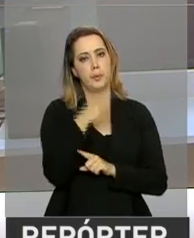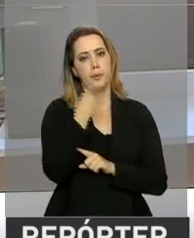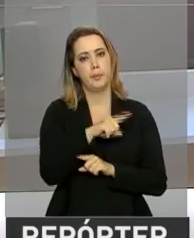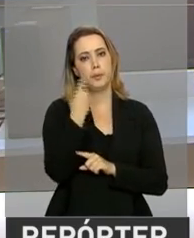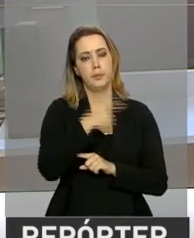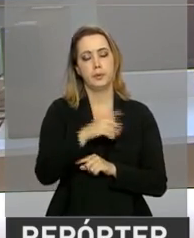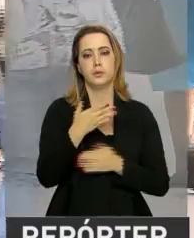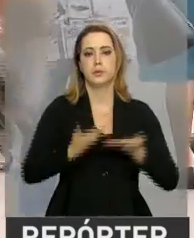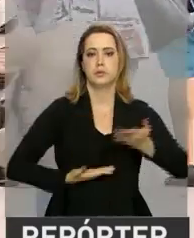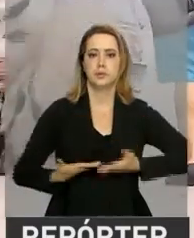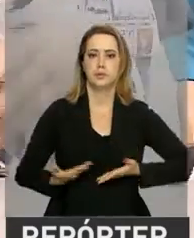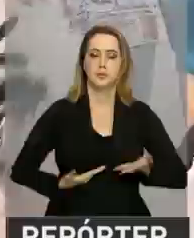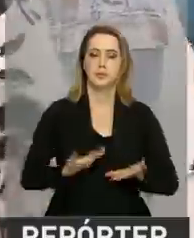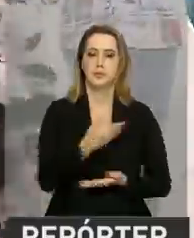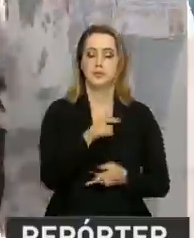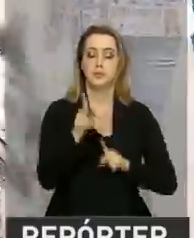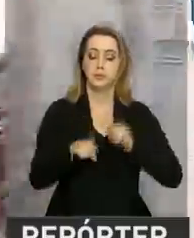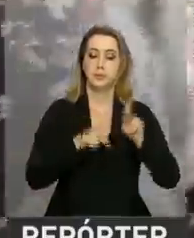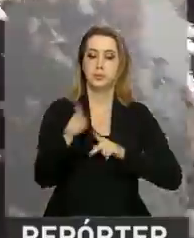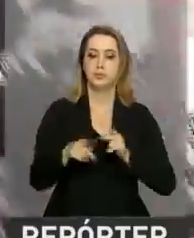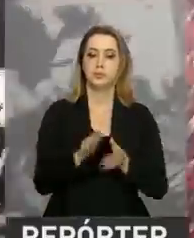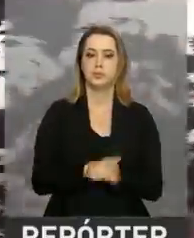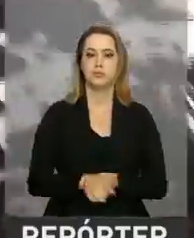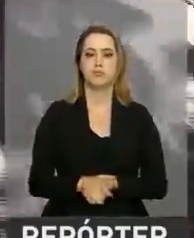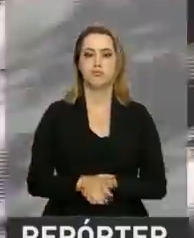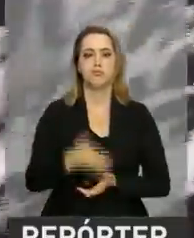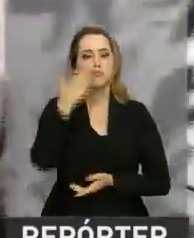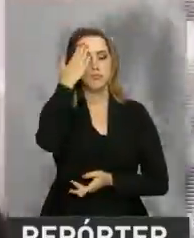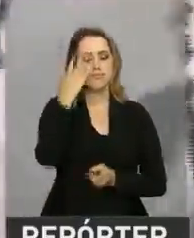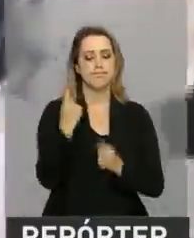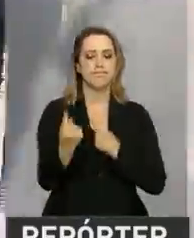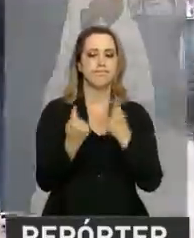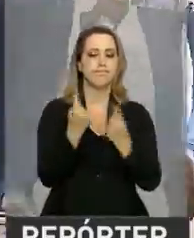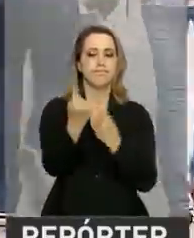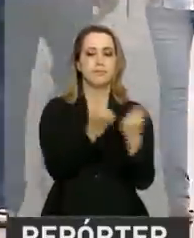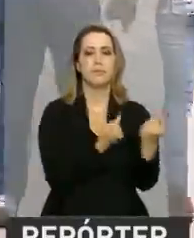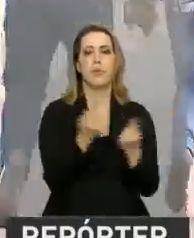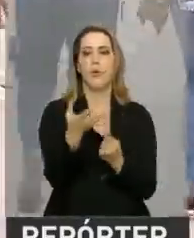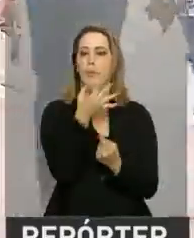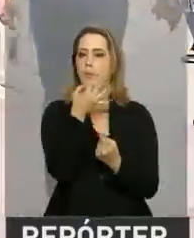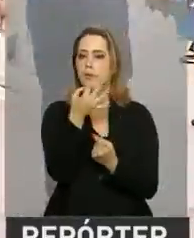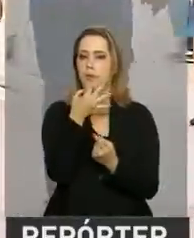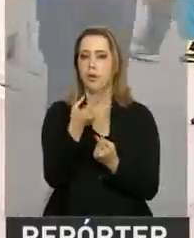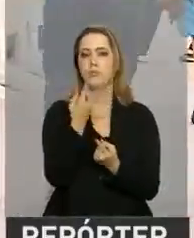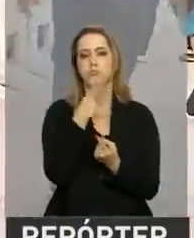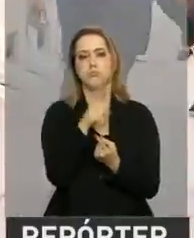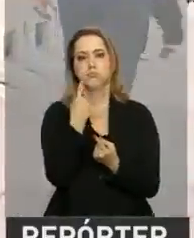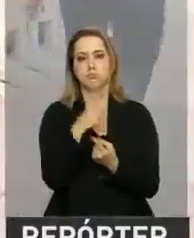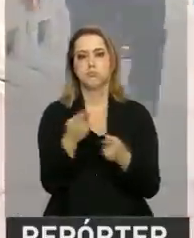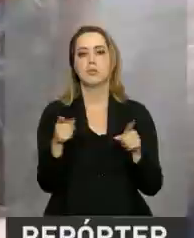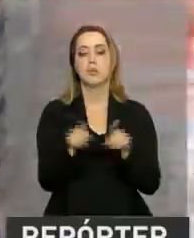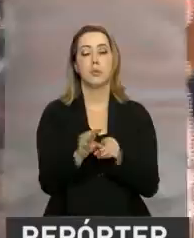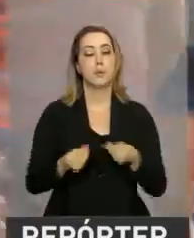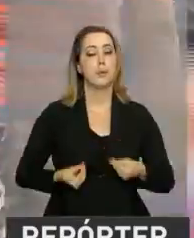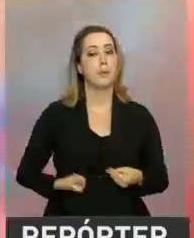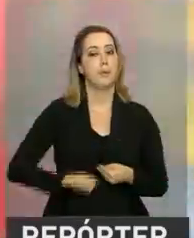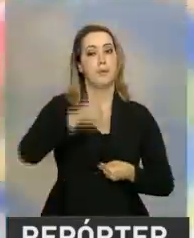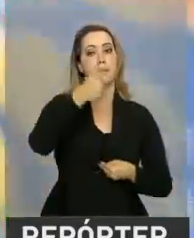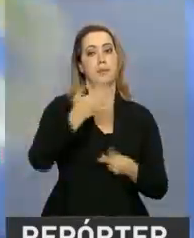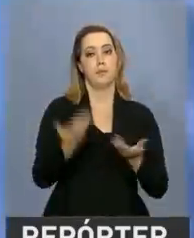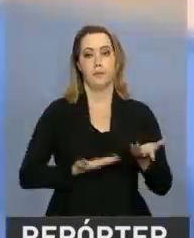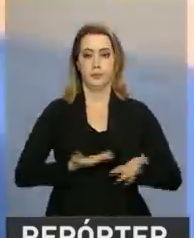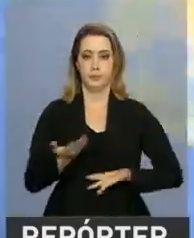população ouvir cada vez mais as críticas e sugestões para oferecer um atendimento eficaz aos cidadãos